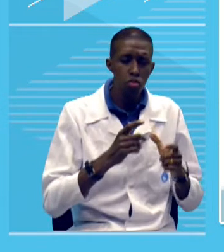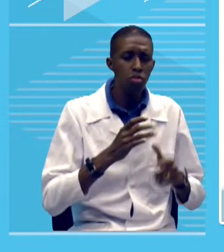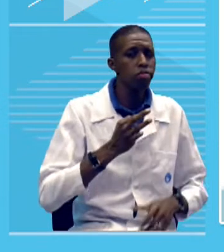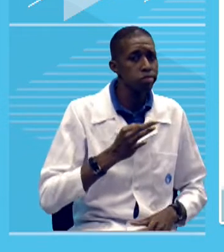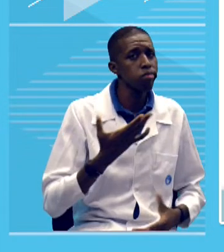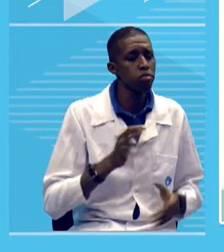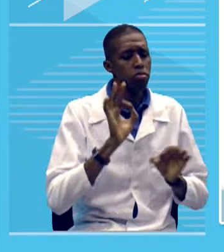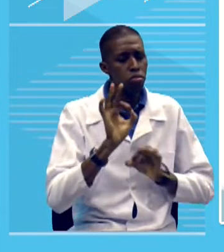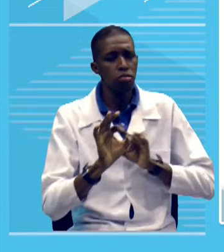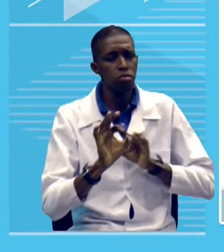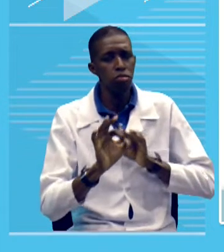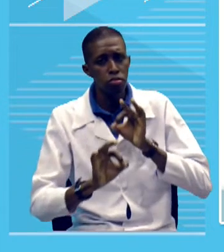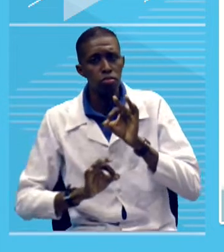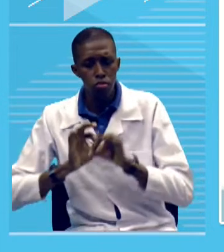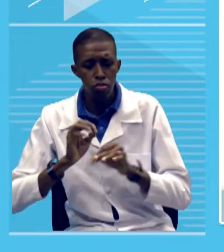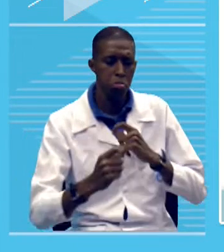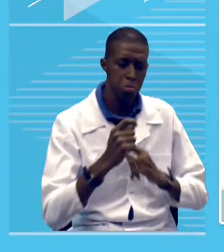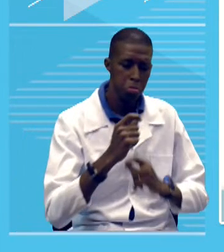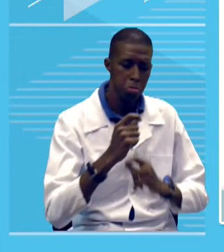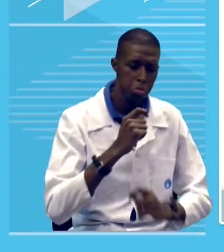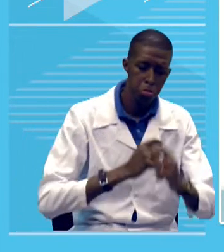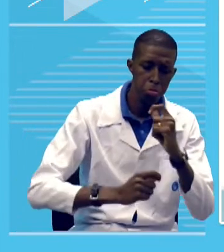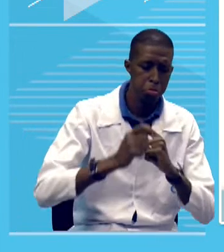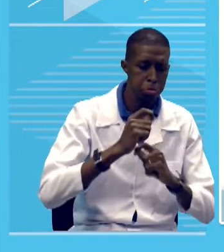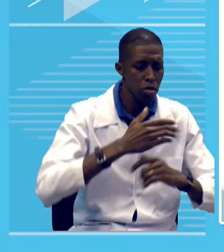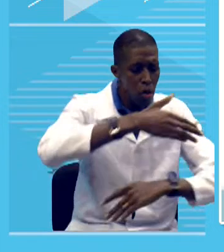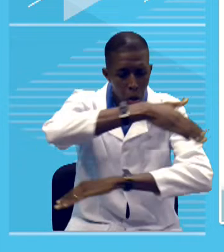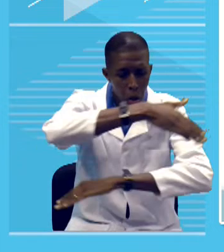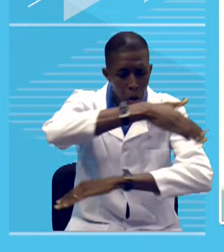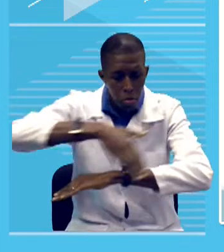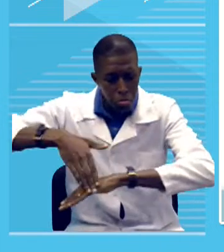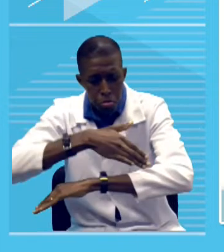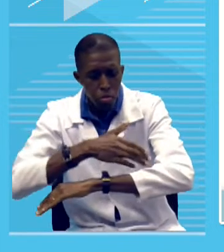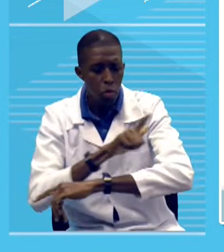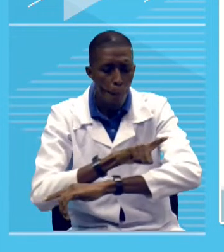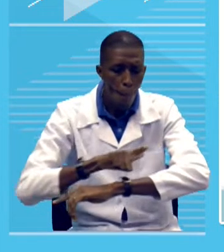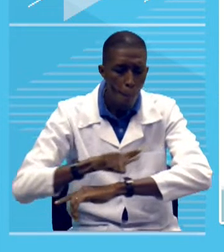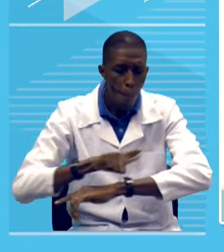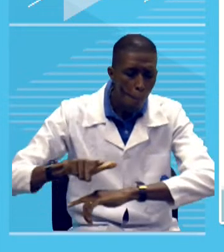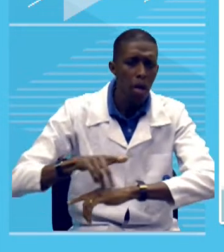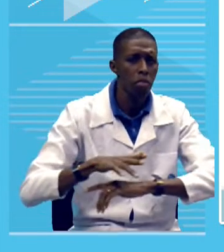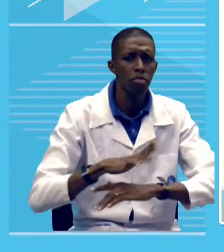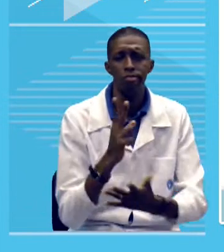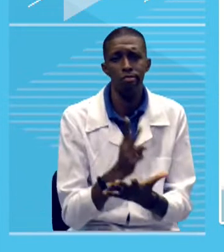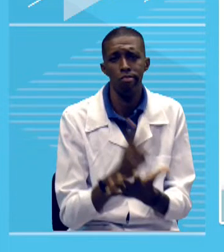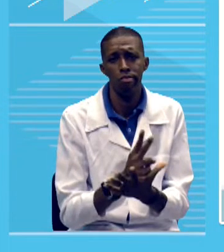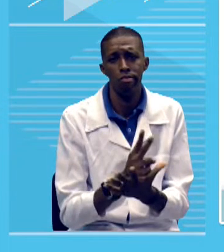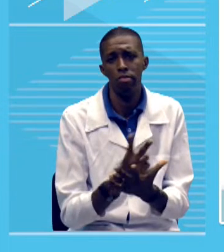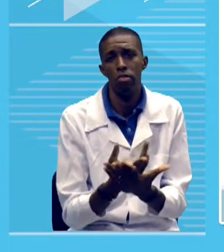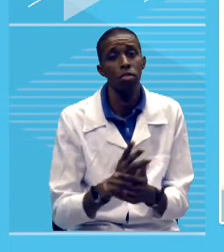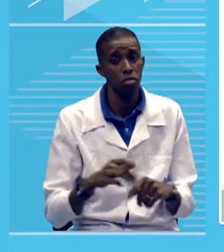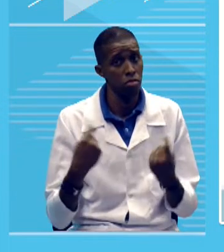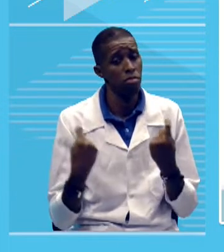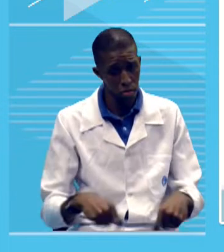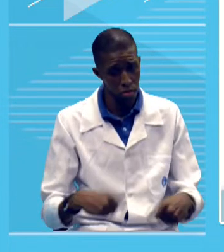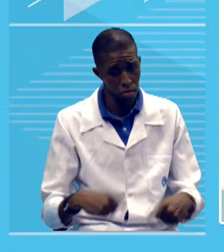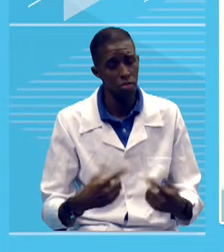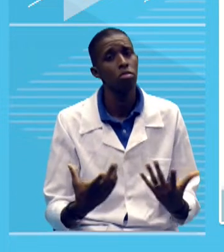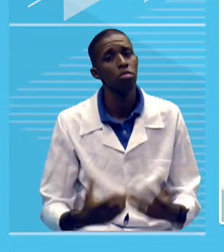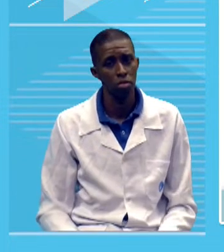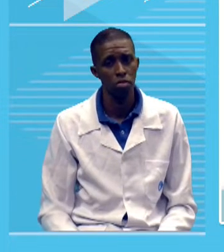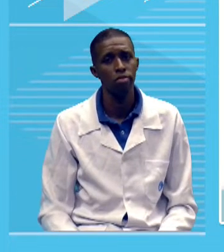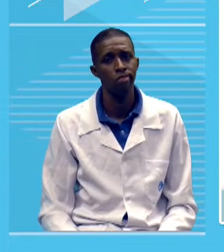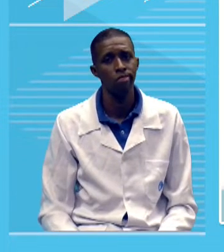verba a questão de calçamento e saneamento básico sempre muita verba investir em lazer